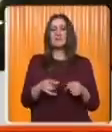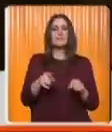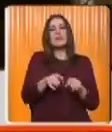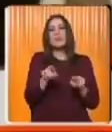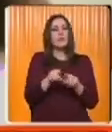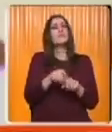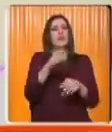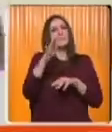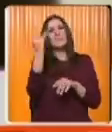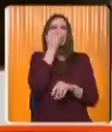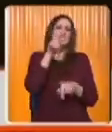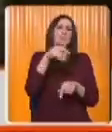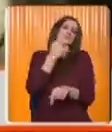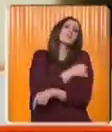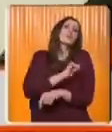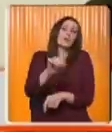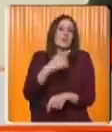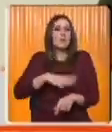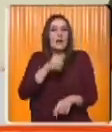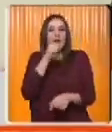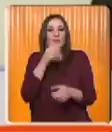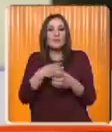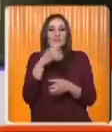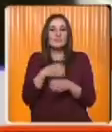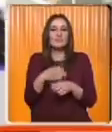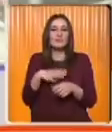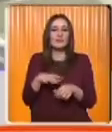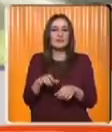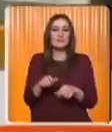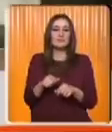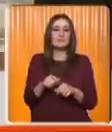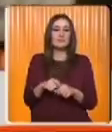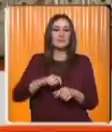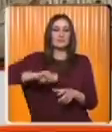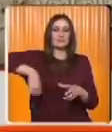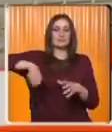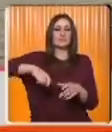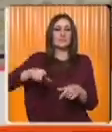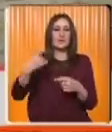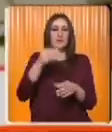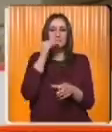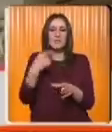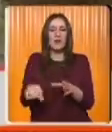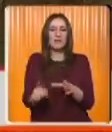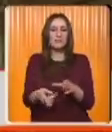casa. Senta-se aqui, vá. Senta-se aqui. Quer um copo d'água? Quero que eu desligue. Olha, eu até ajudo aqui. Olha, o que é que temos aqui?